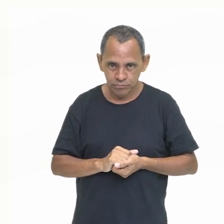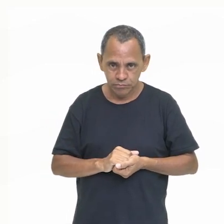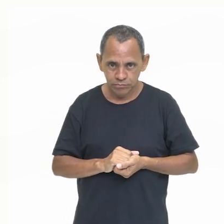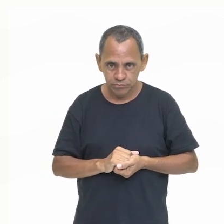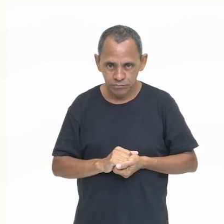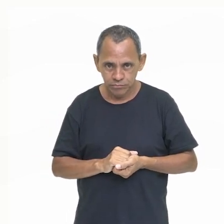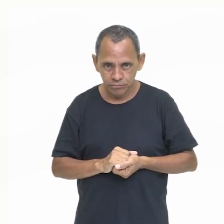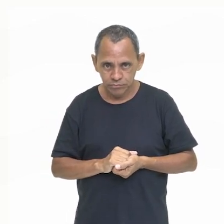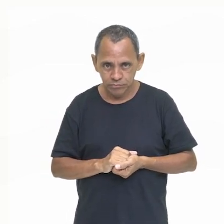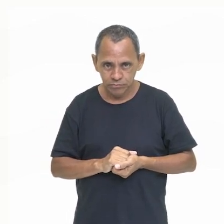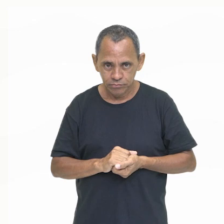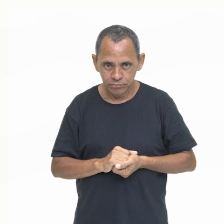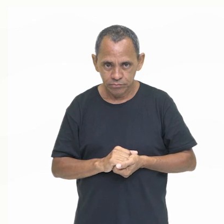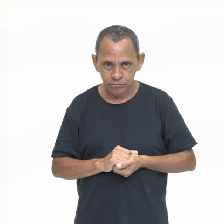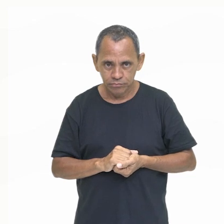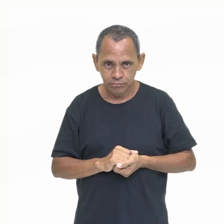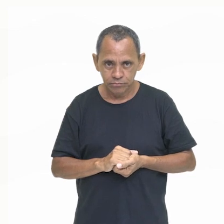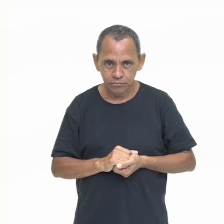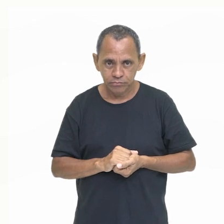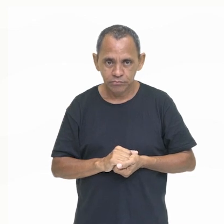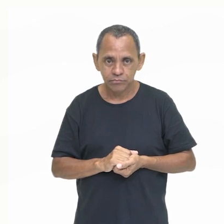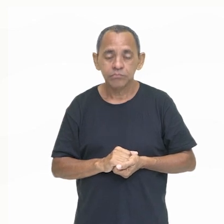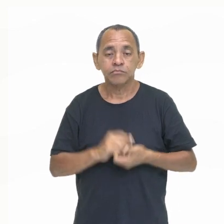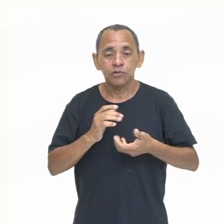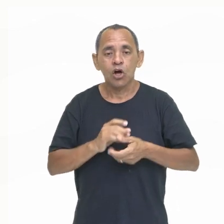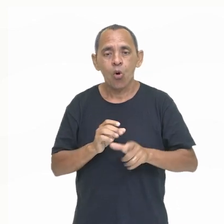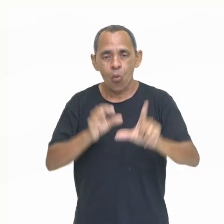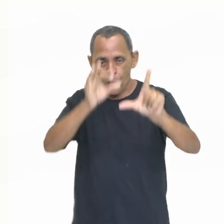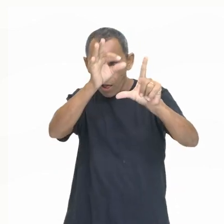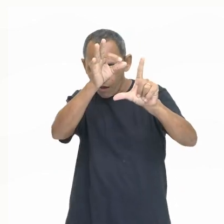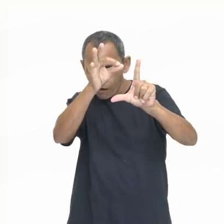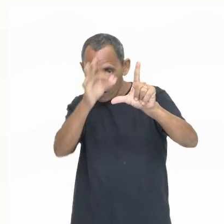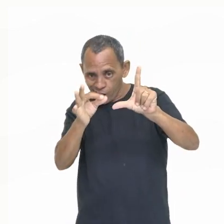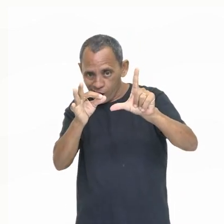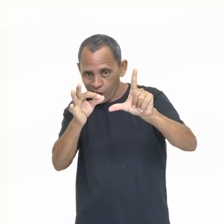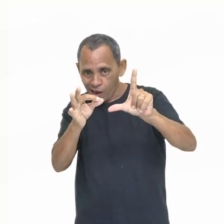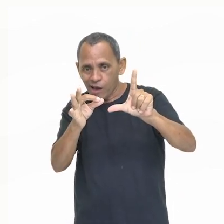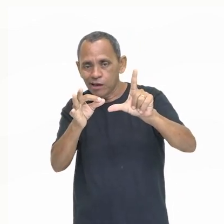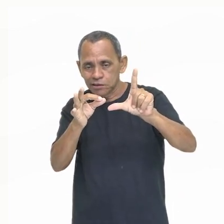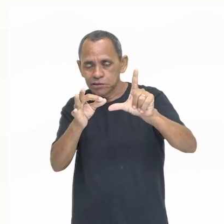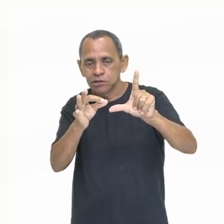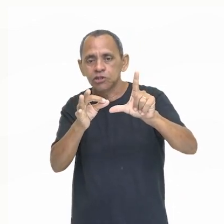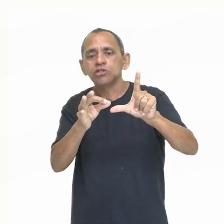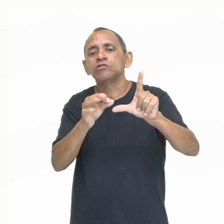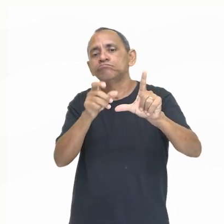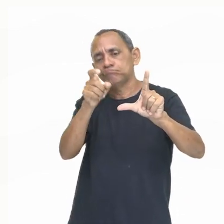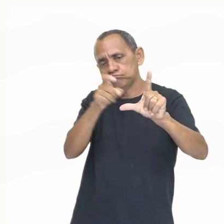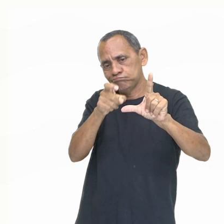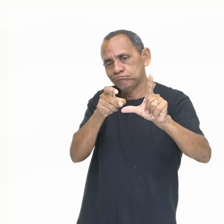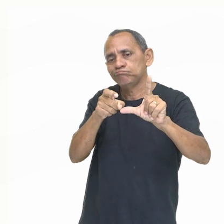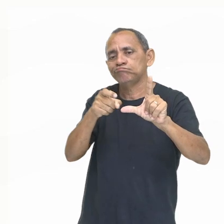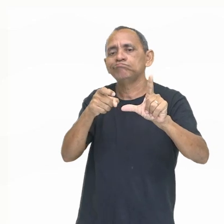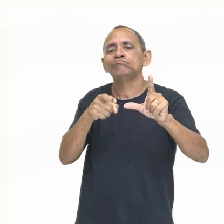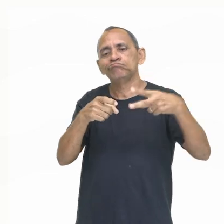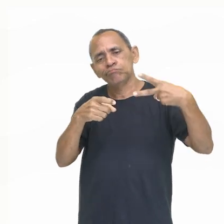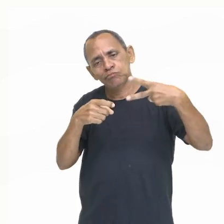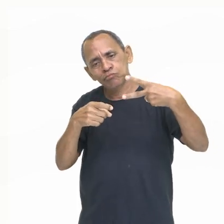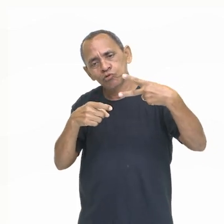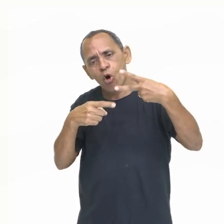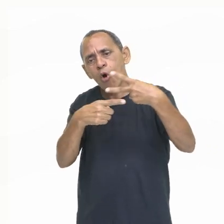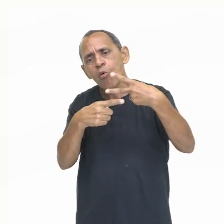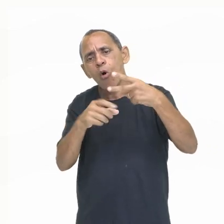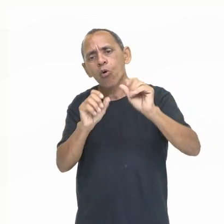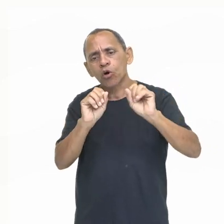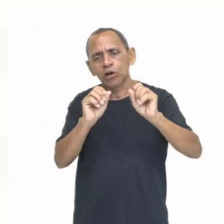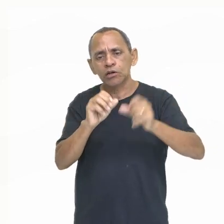finalizar, para você compreender direitinho. Ó, ela decresce para x menor ou igual a menos 2, como nós temos aqui, e para